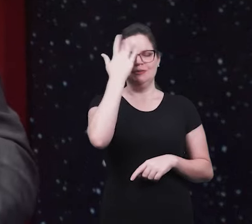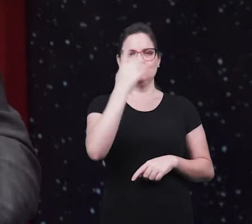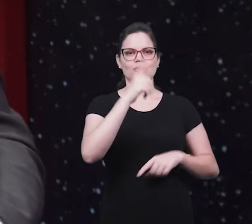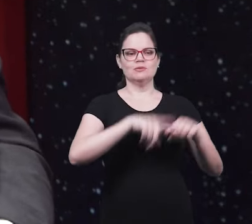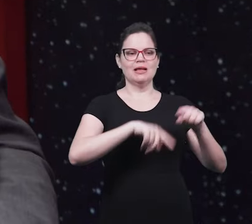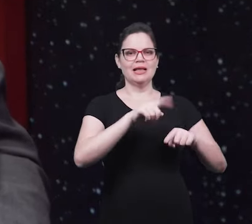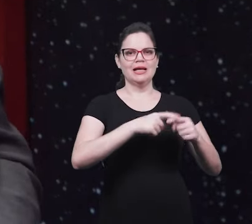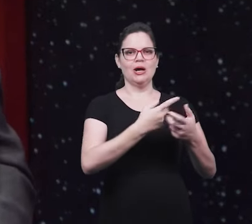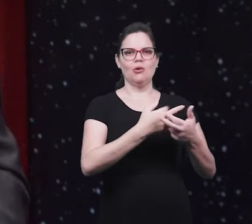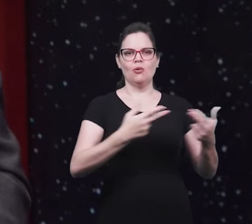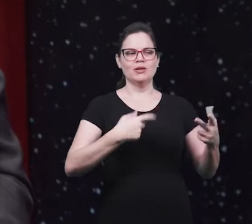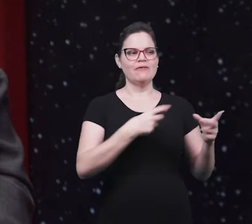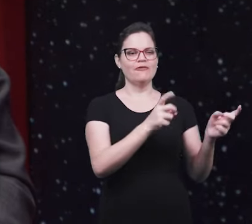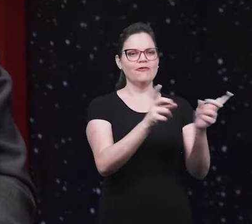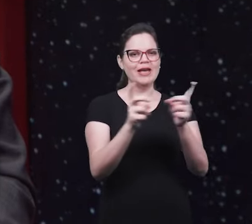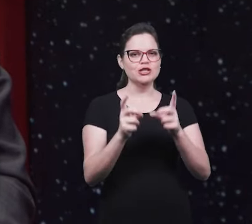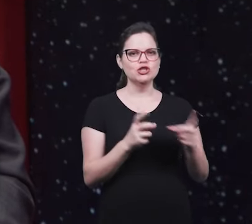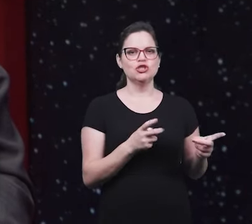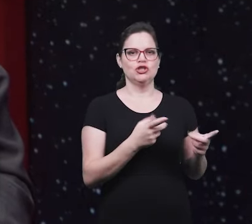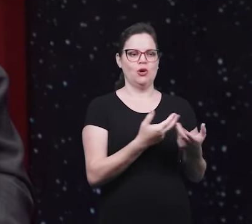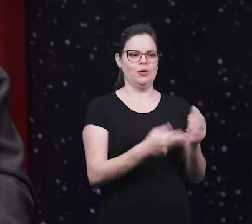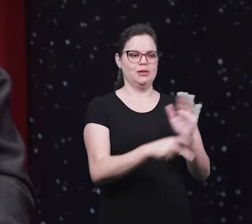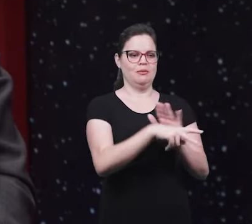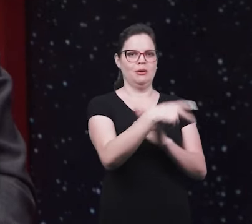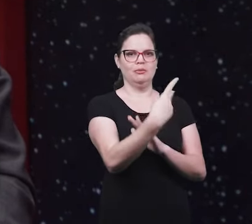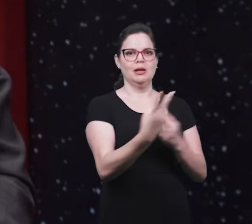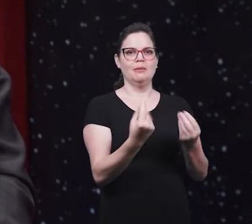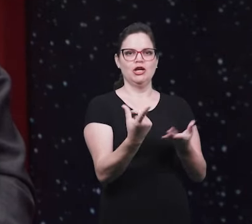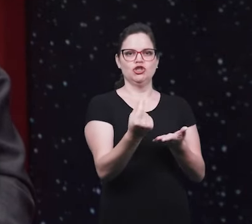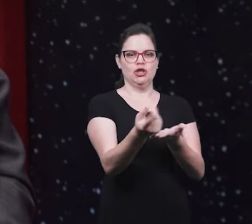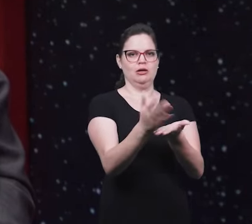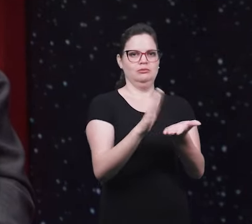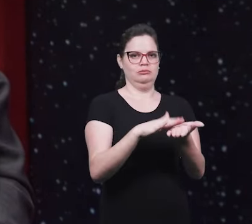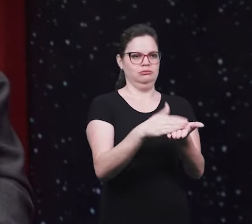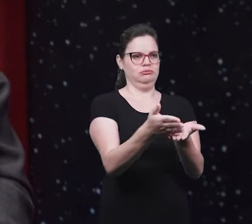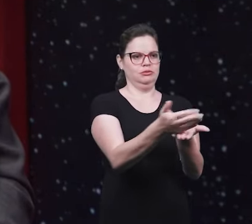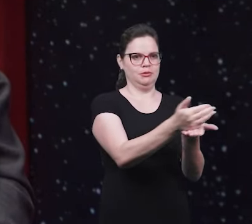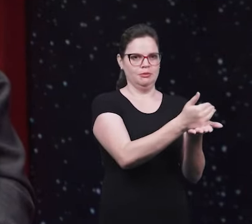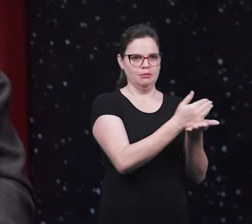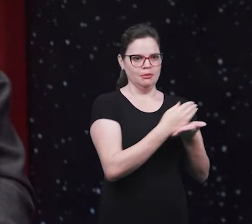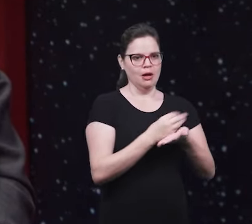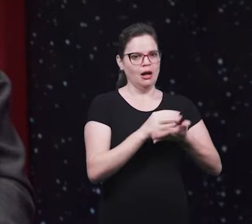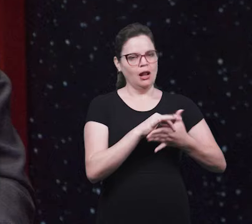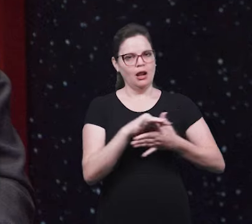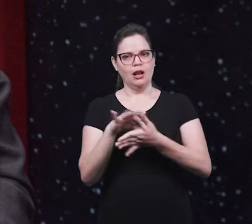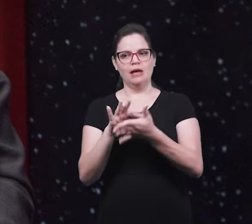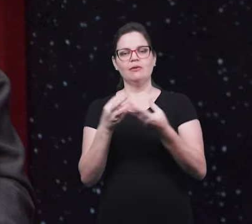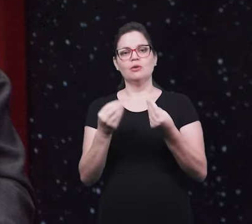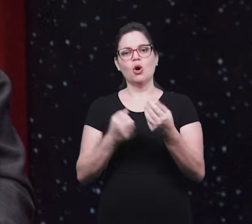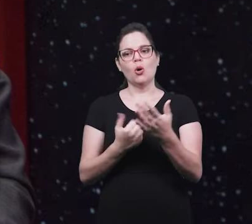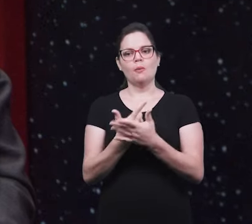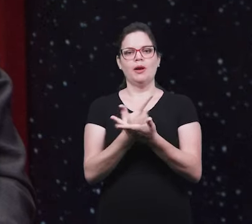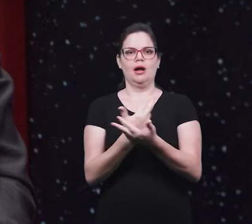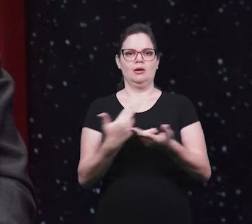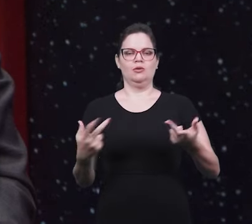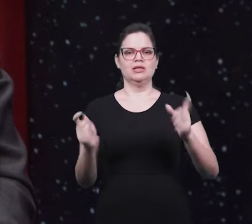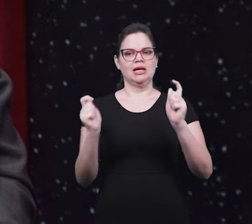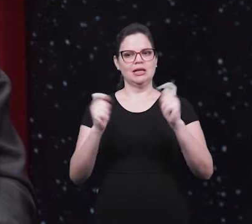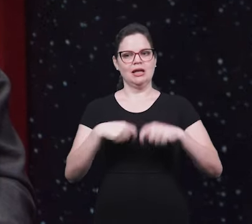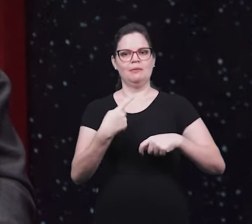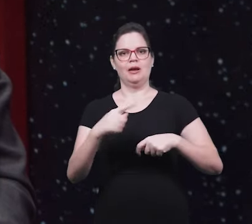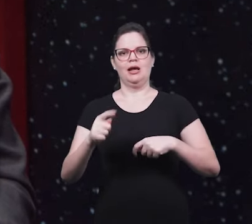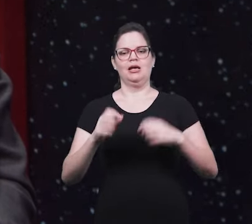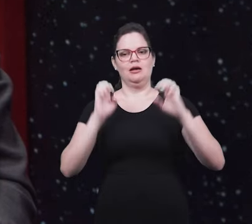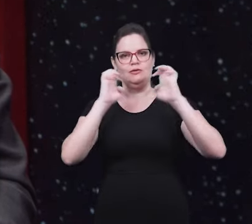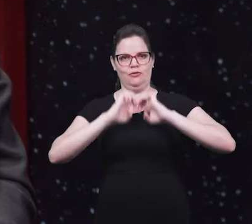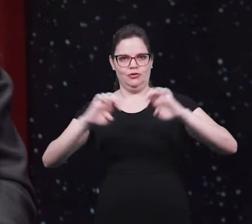para estarem juntas servindo a Jesus, Ananias e Safira tinham uma herdade, a palavra de Deus registra. Eles